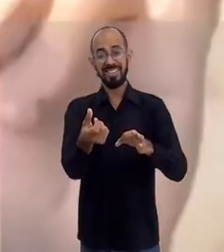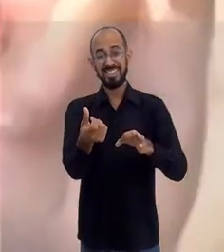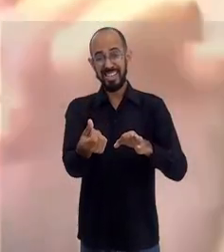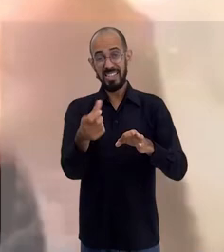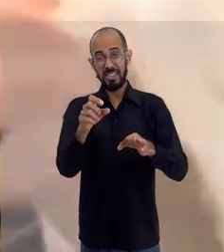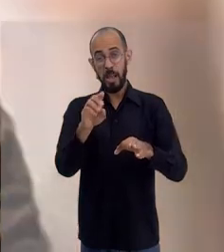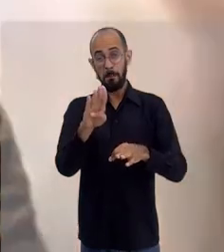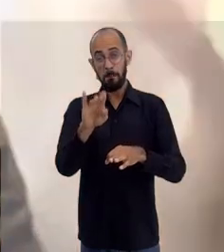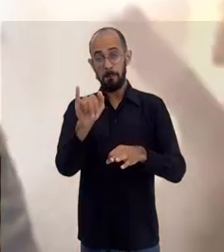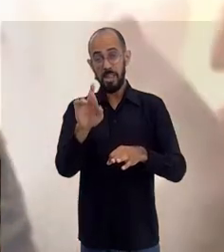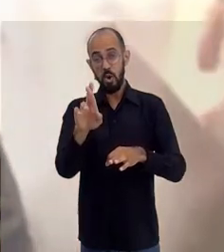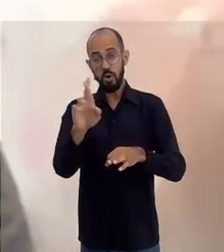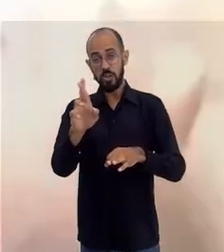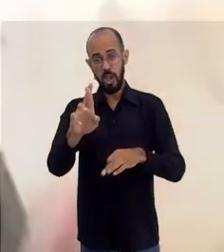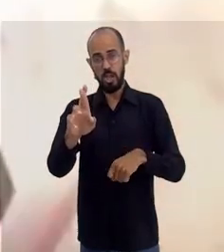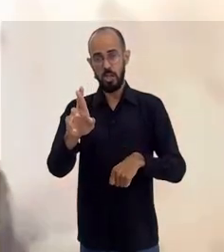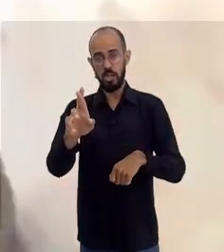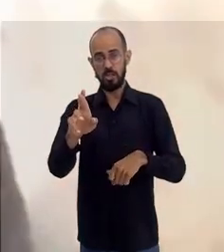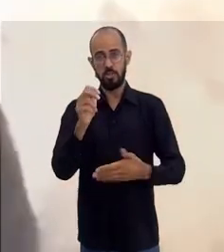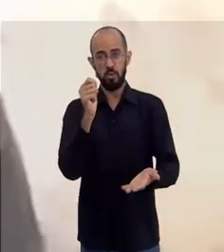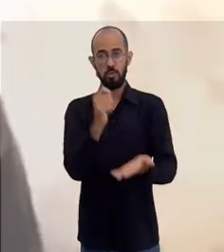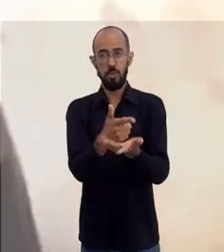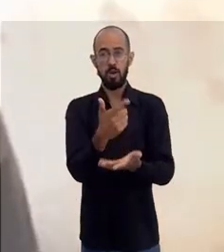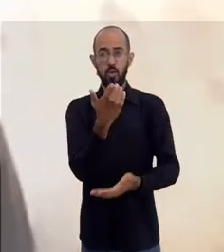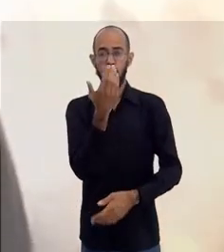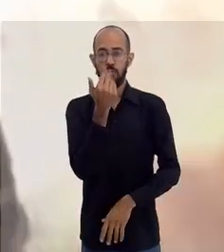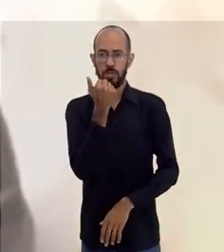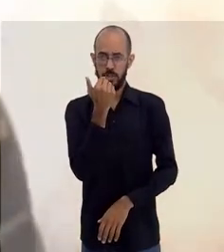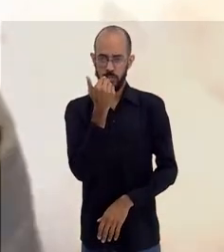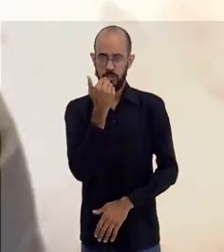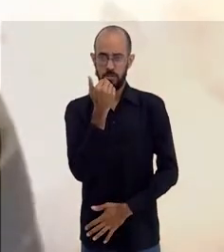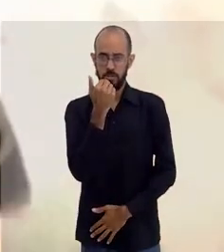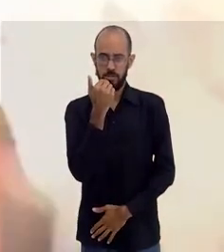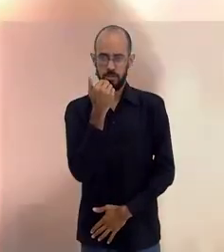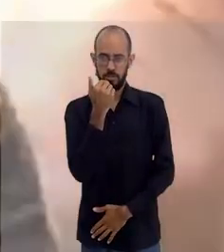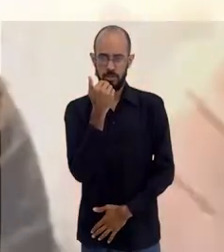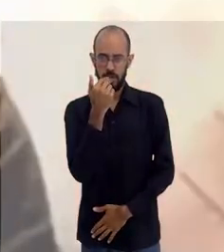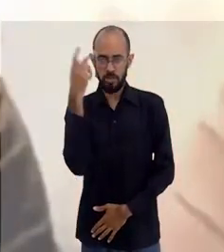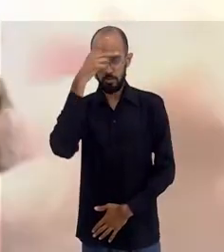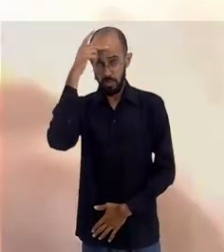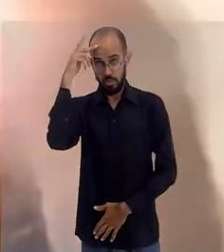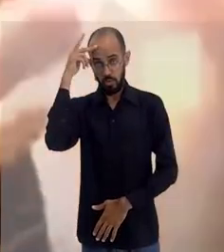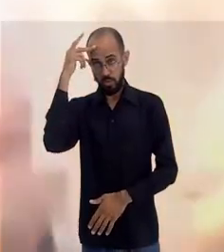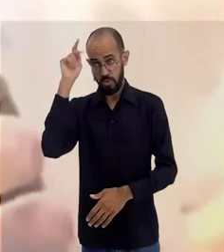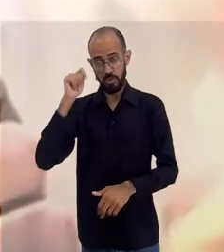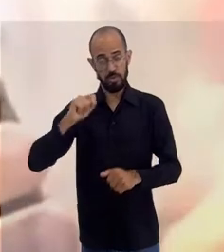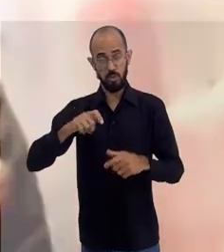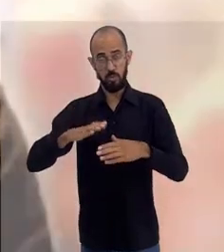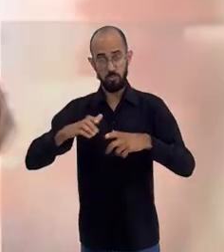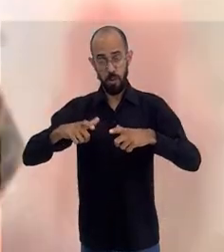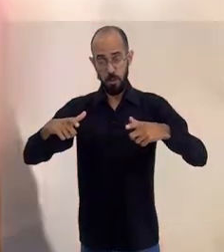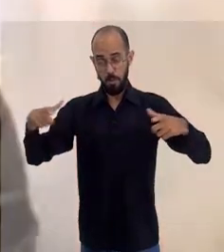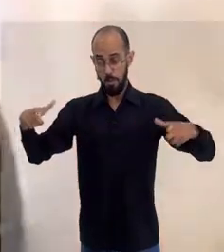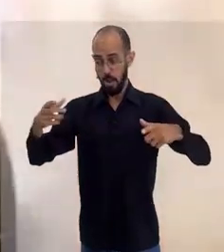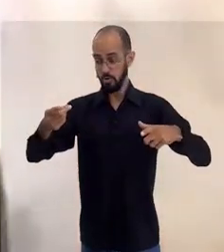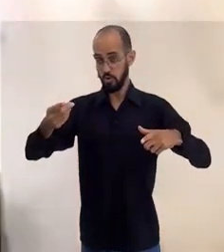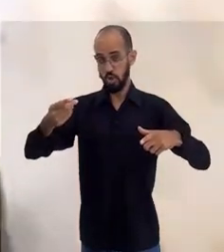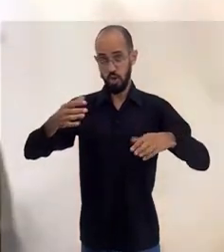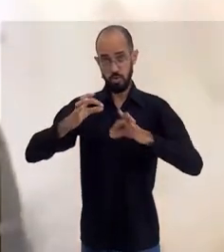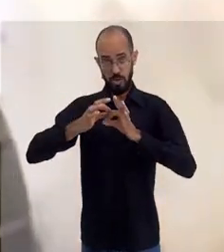Beach bola milhões foram gastos comprando comida Oi com cartão de crédito as pessoas estão acumulando então é fácil